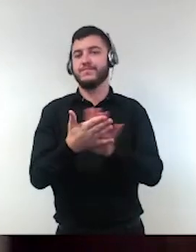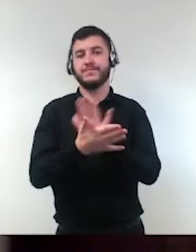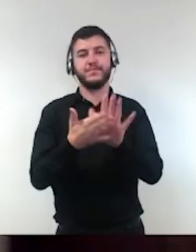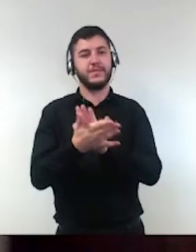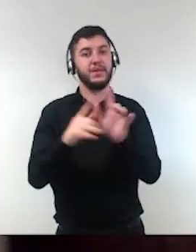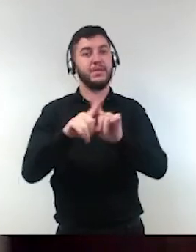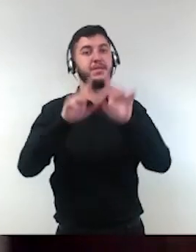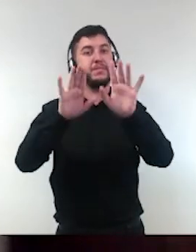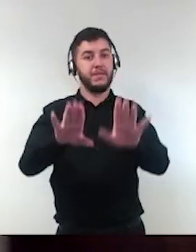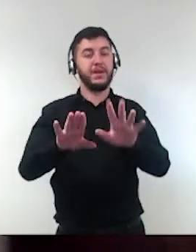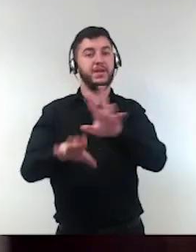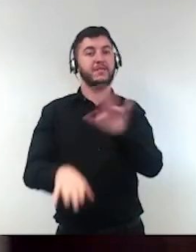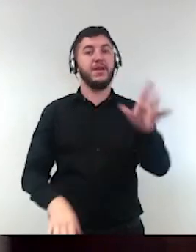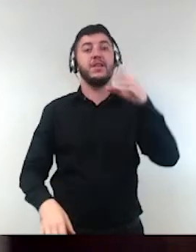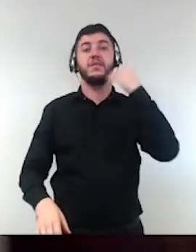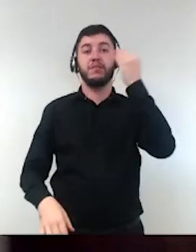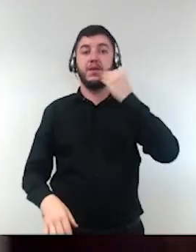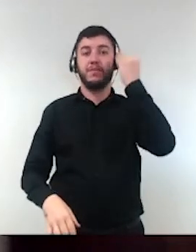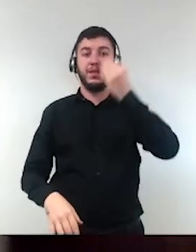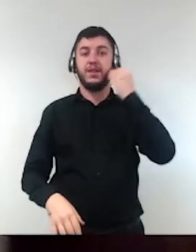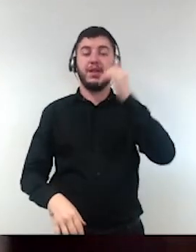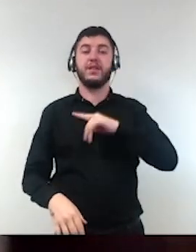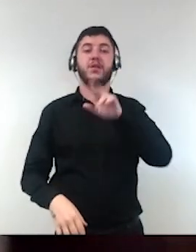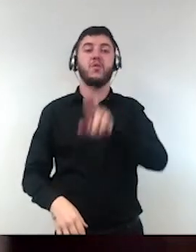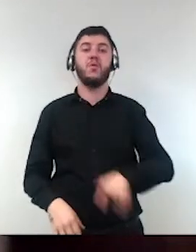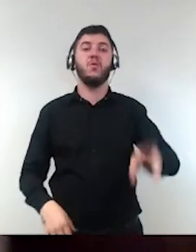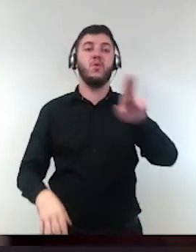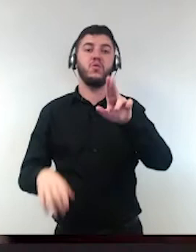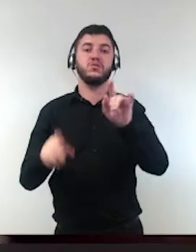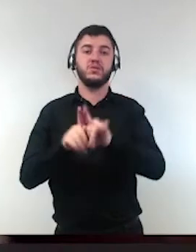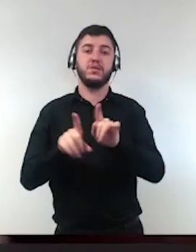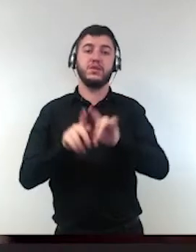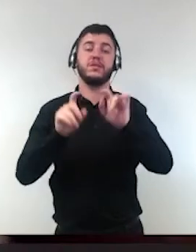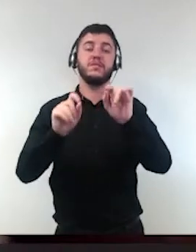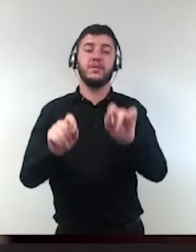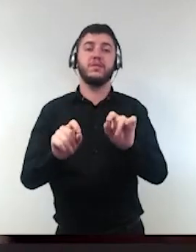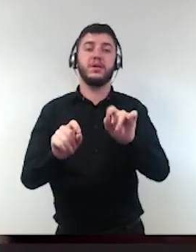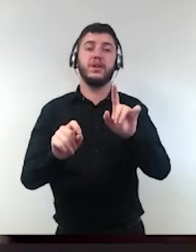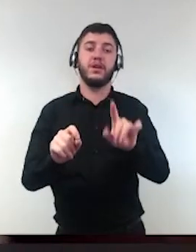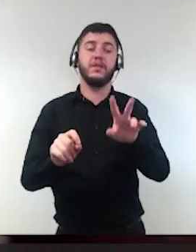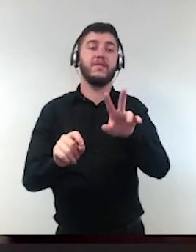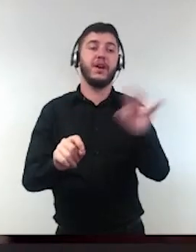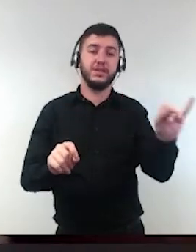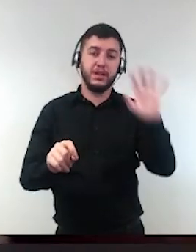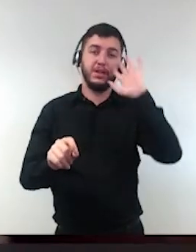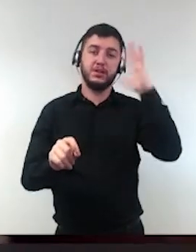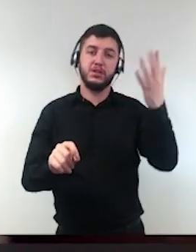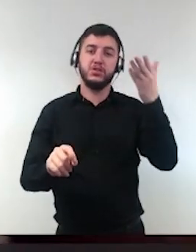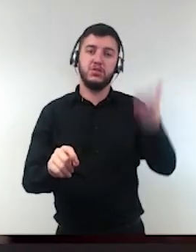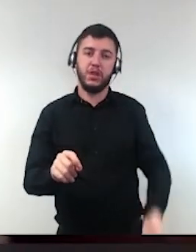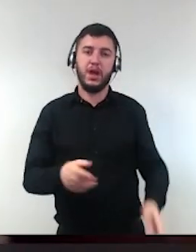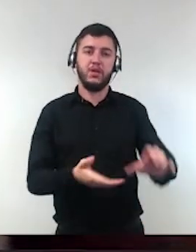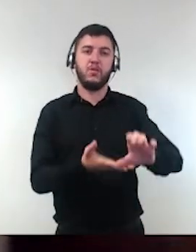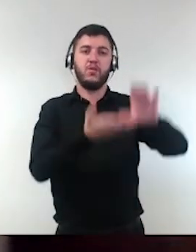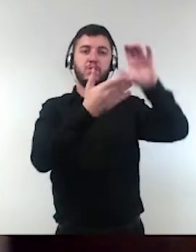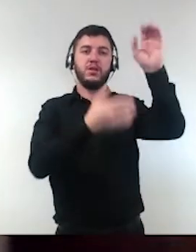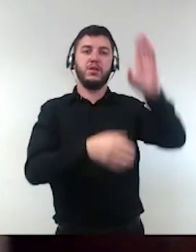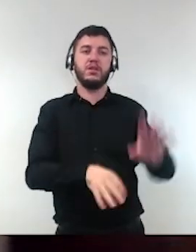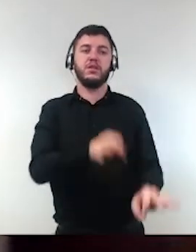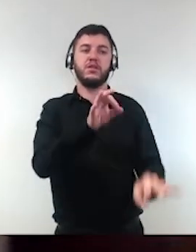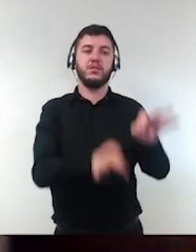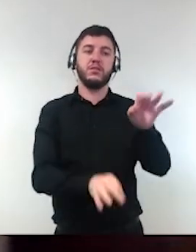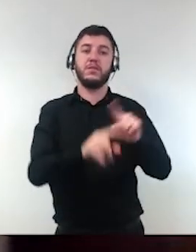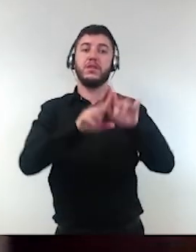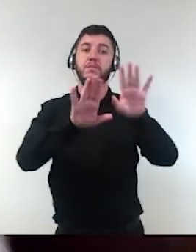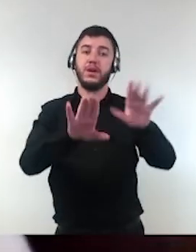serão experimentadas com o uso e disciplinadas pelo nosso Conselho Nacional de Justiça. Eu